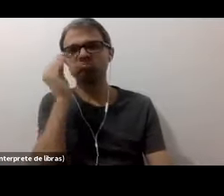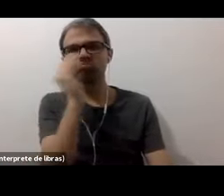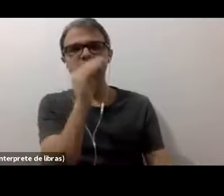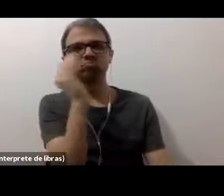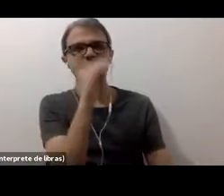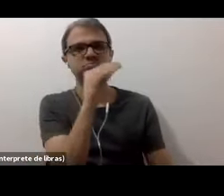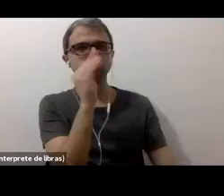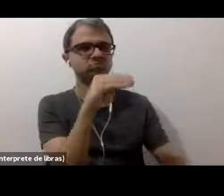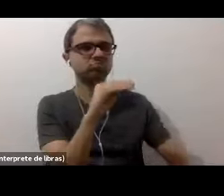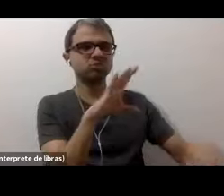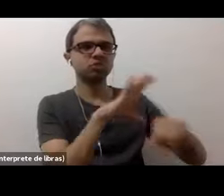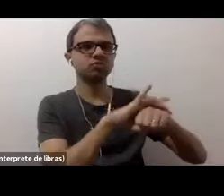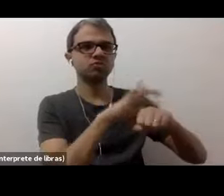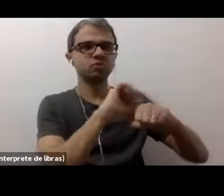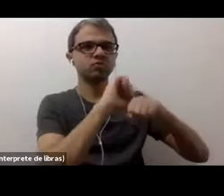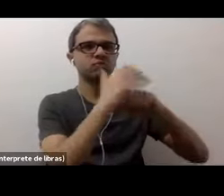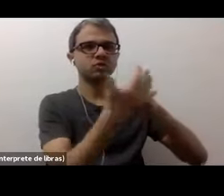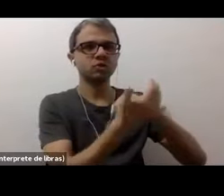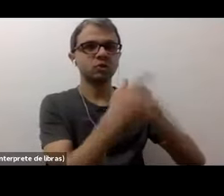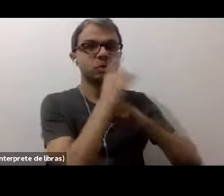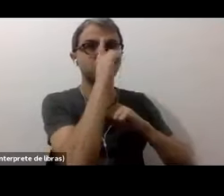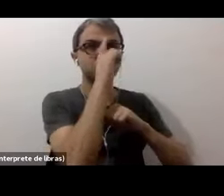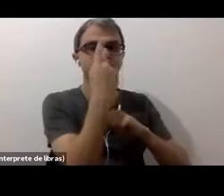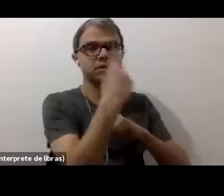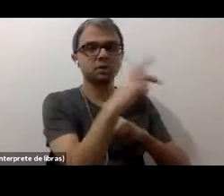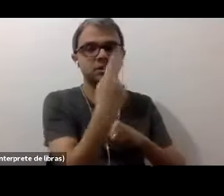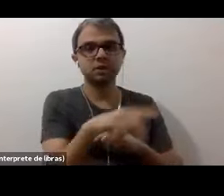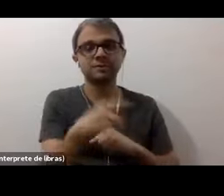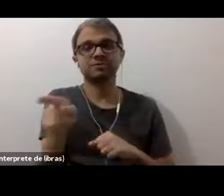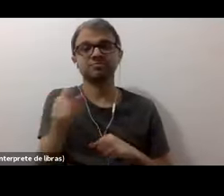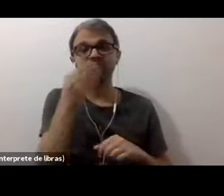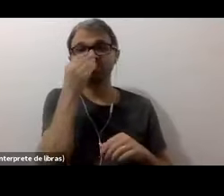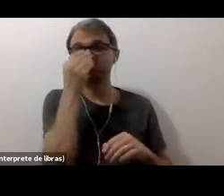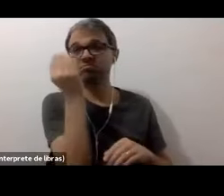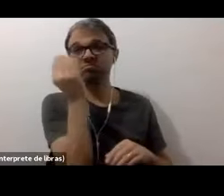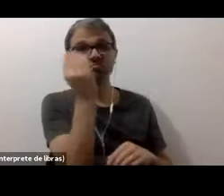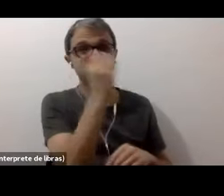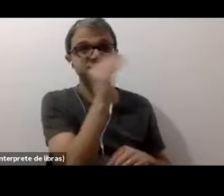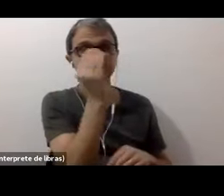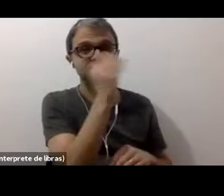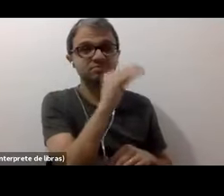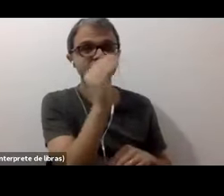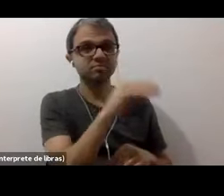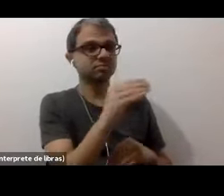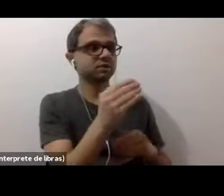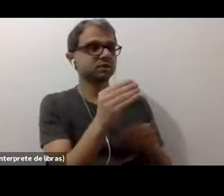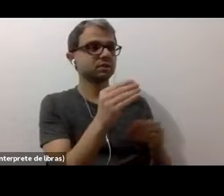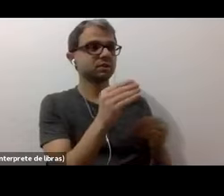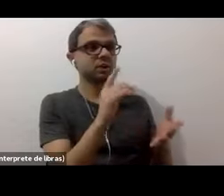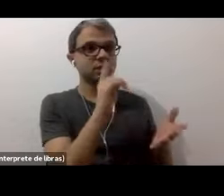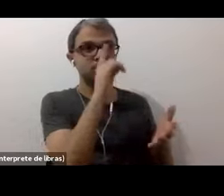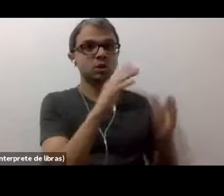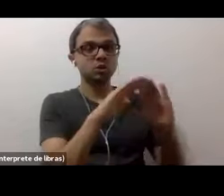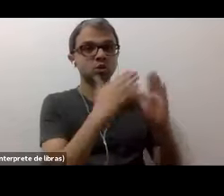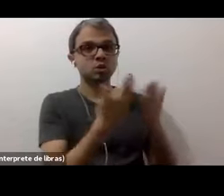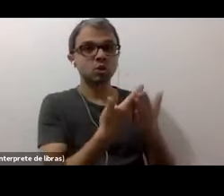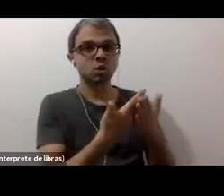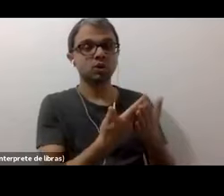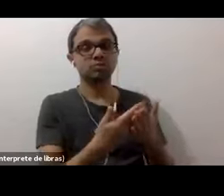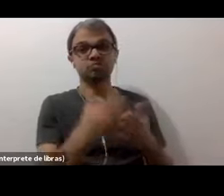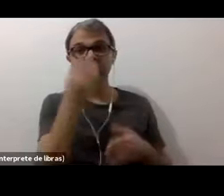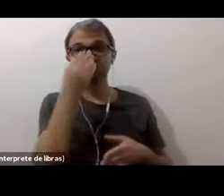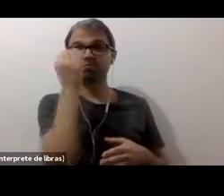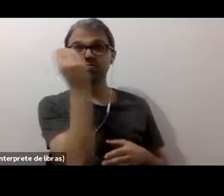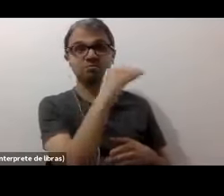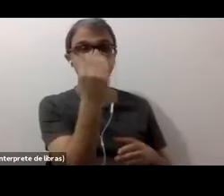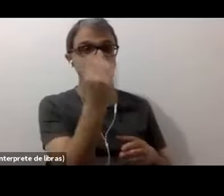a insuficiência de medidas de prevenção que a escola pública tem, a insuficiência de recursos que a escola